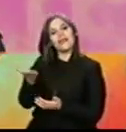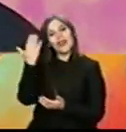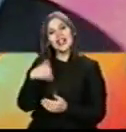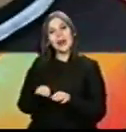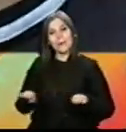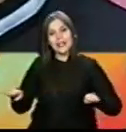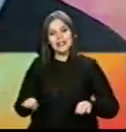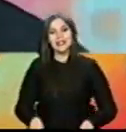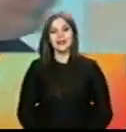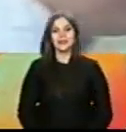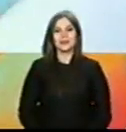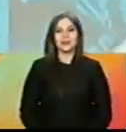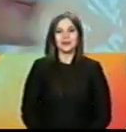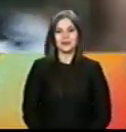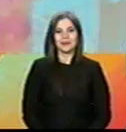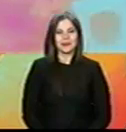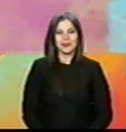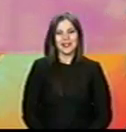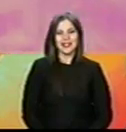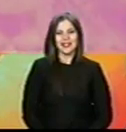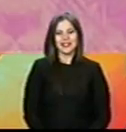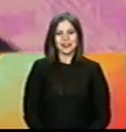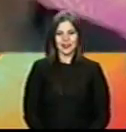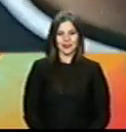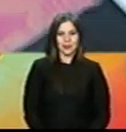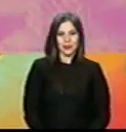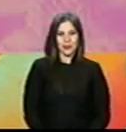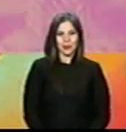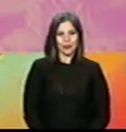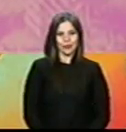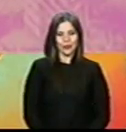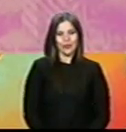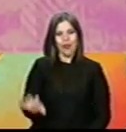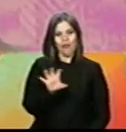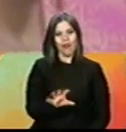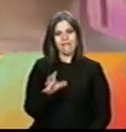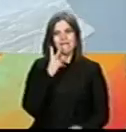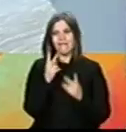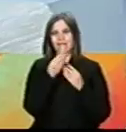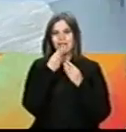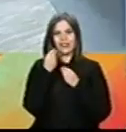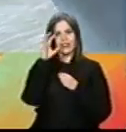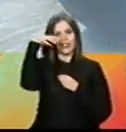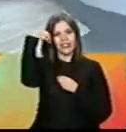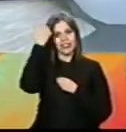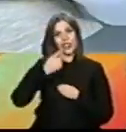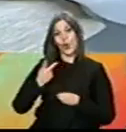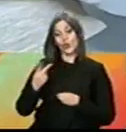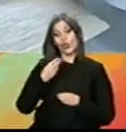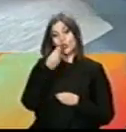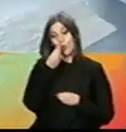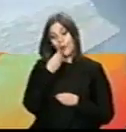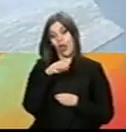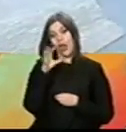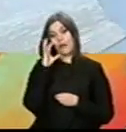mesa? Se venham daí, até aqui, se faz favor. Para colocarem a nossa saladinha, que já está mais que visto que vai ser o nosso almoço.